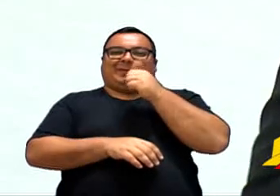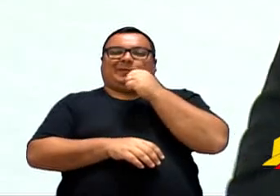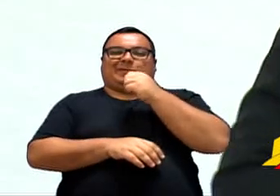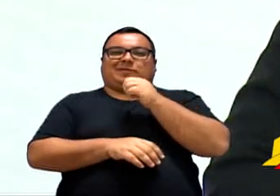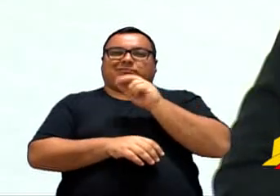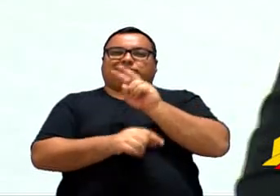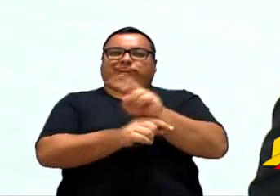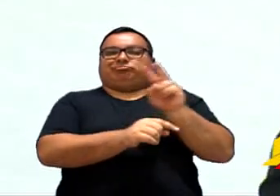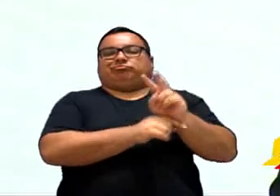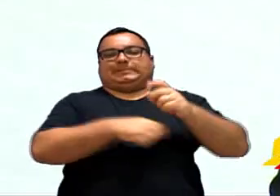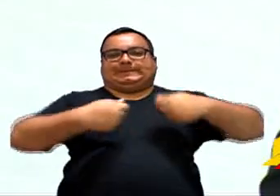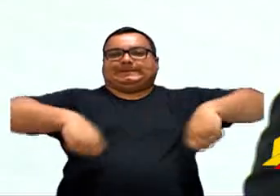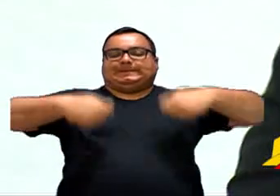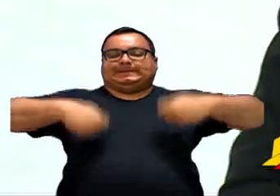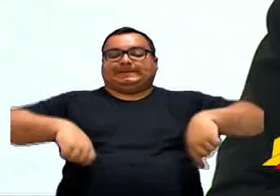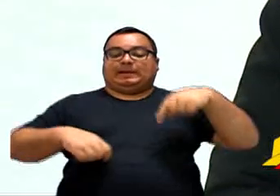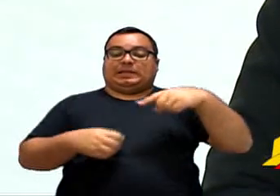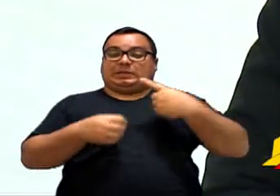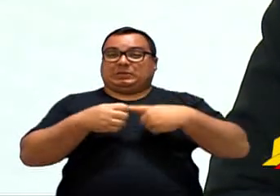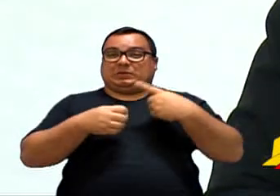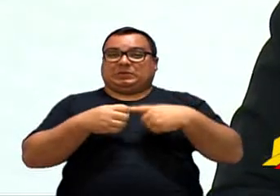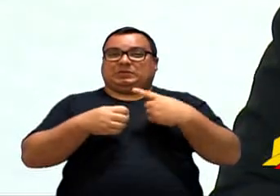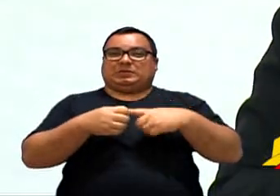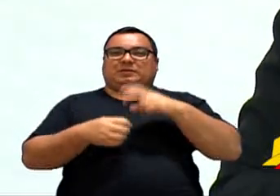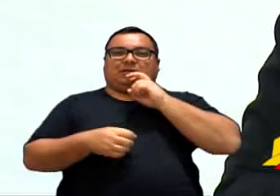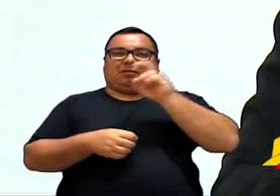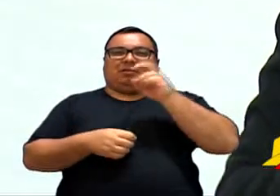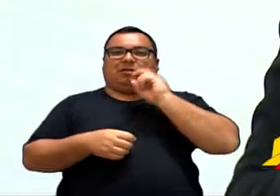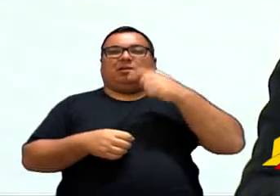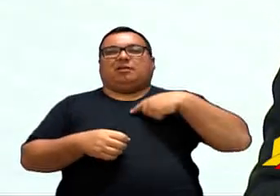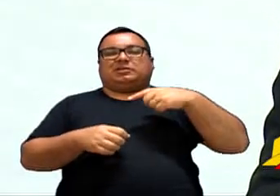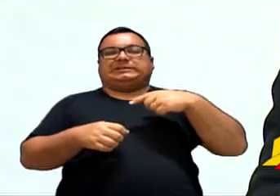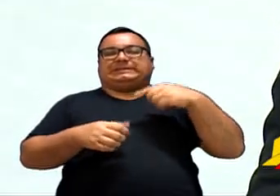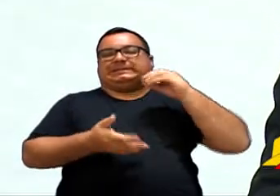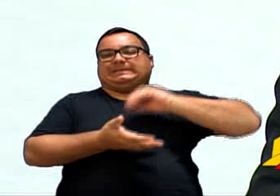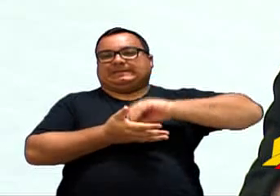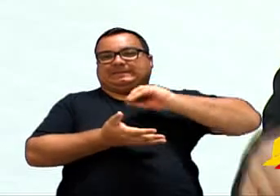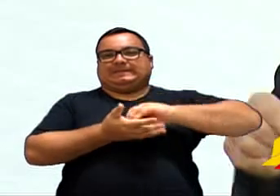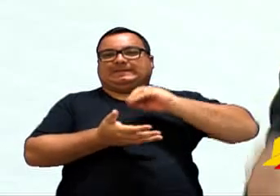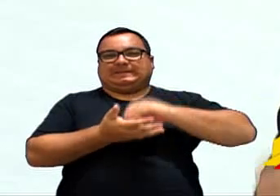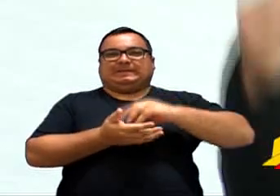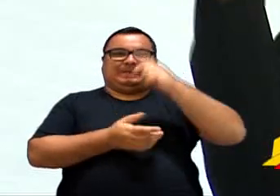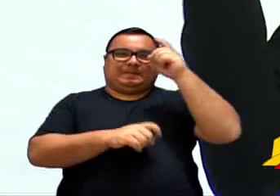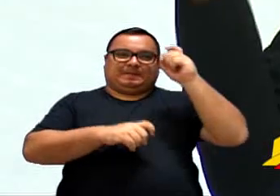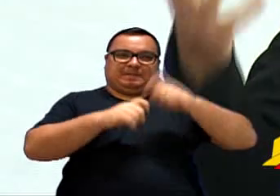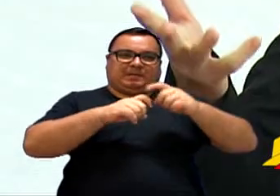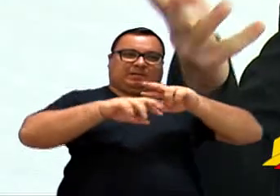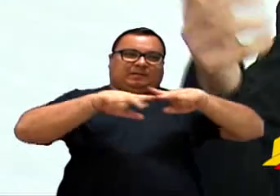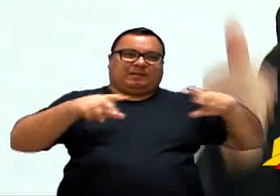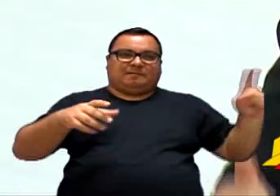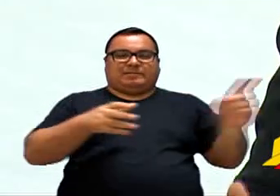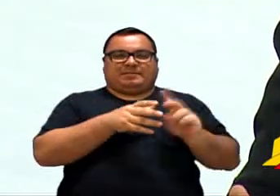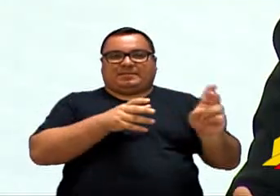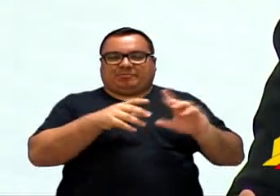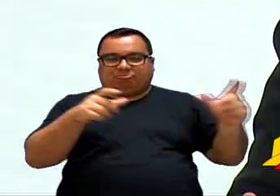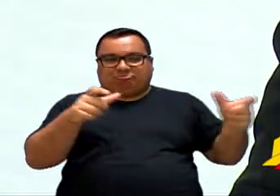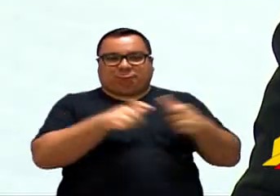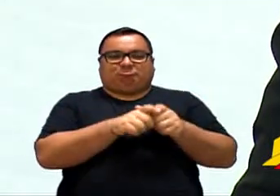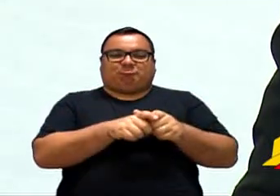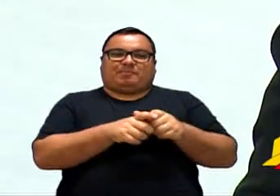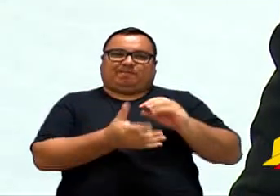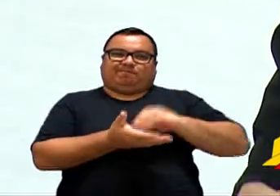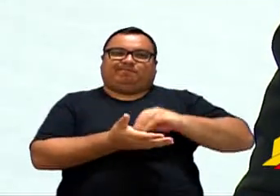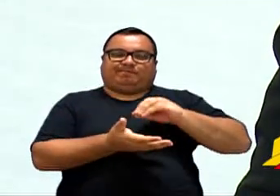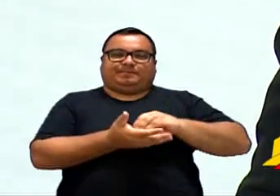em Sorocaba nós temos sérios problemas em relação à falta de servidores. Vereadores já têm noção